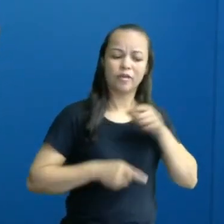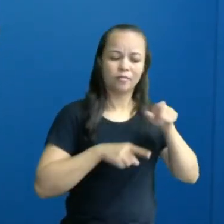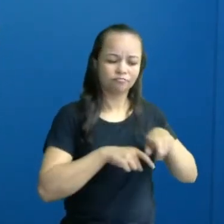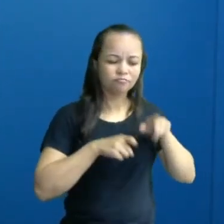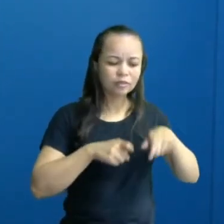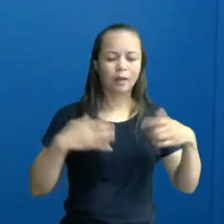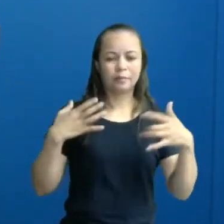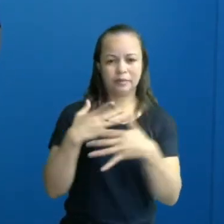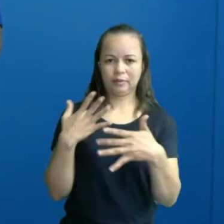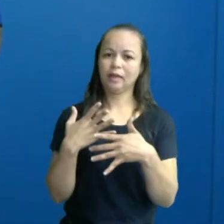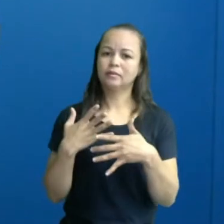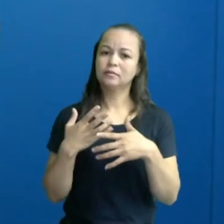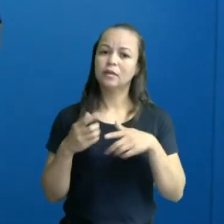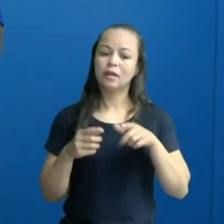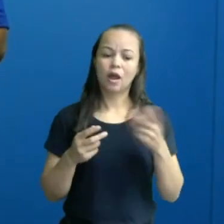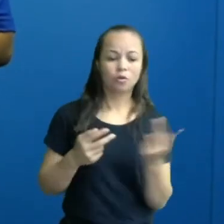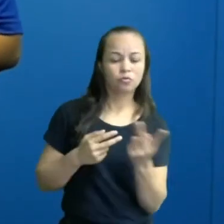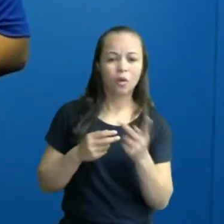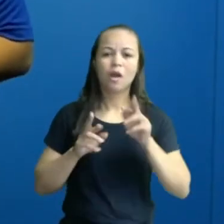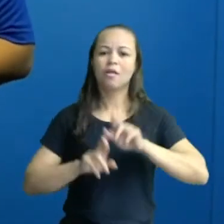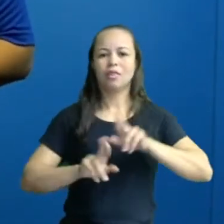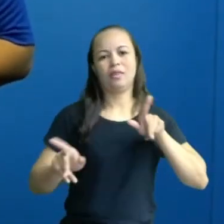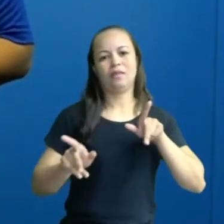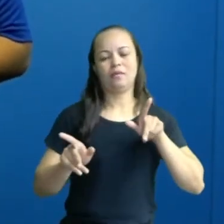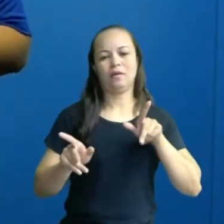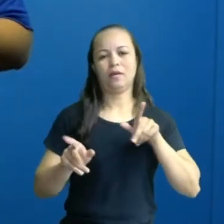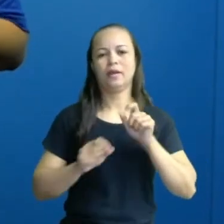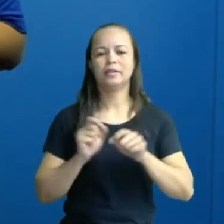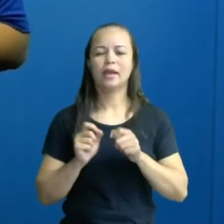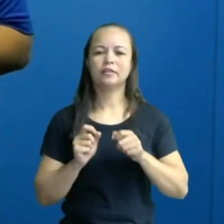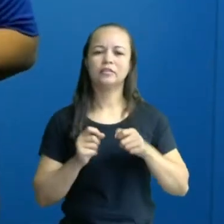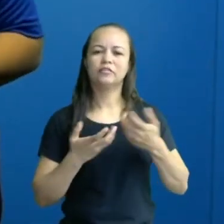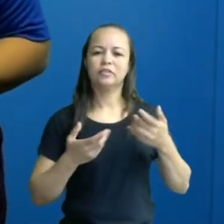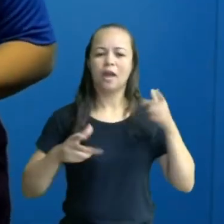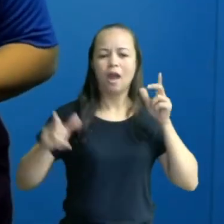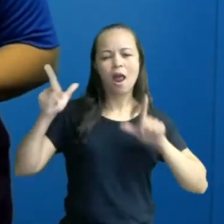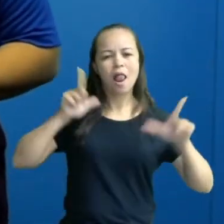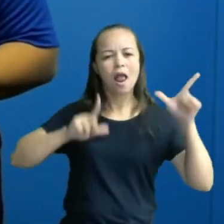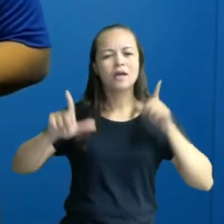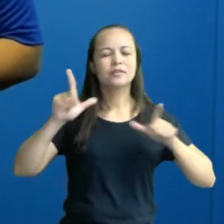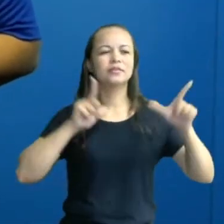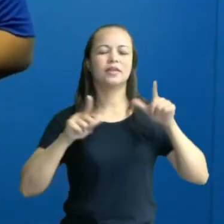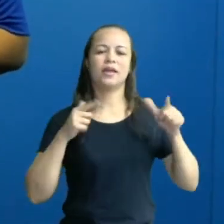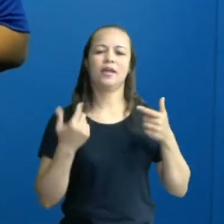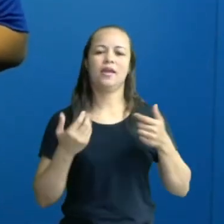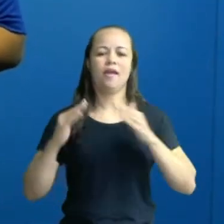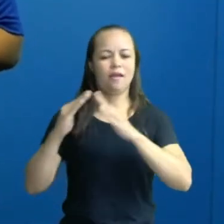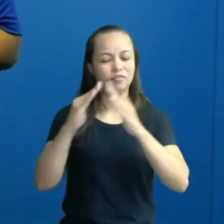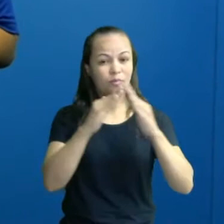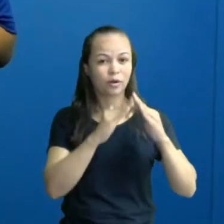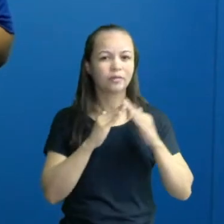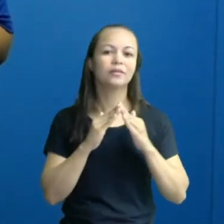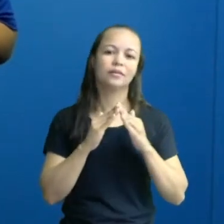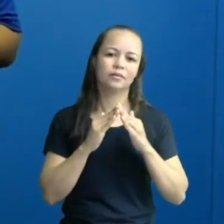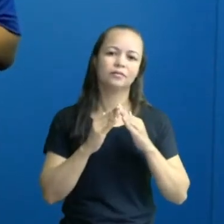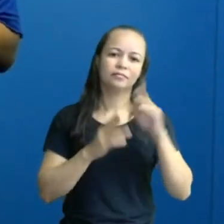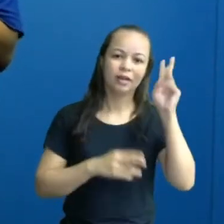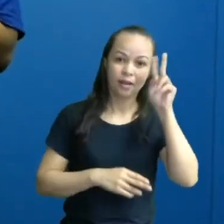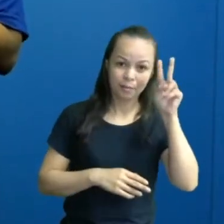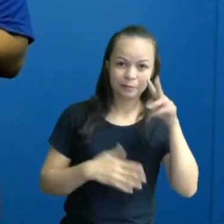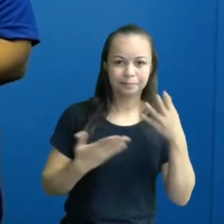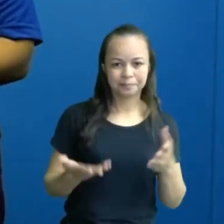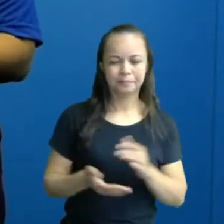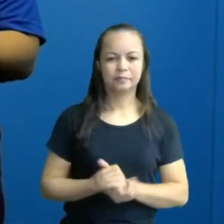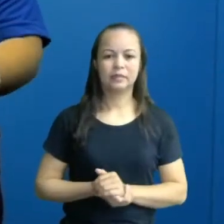cidade, elas são diferentes. As atividades de lazer, as moradias, lembra? E hoje a gente vai ver